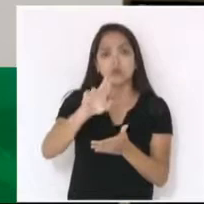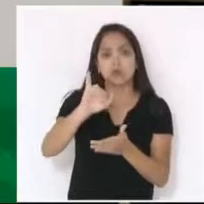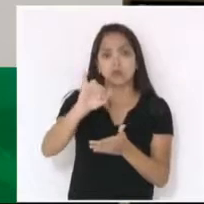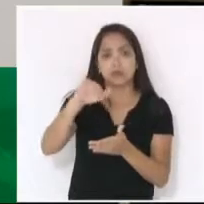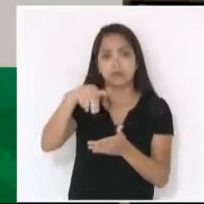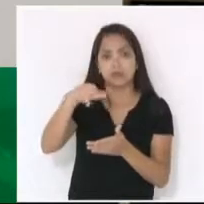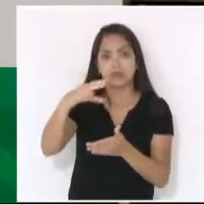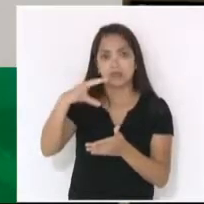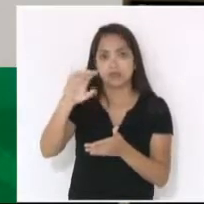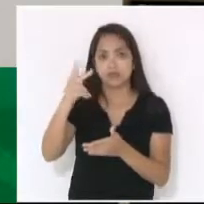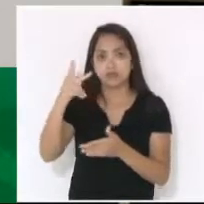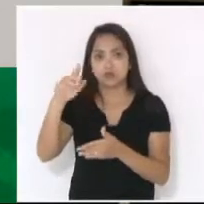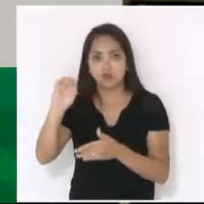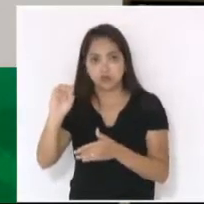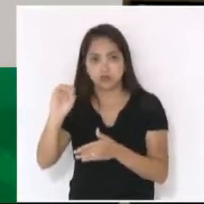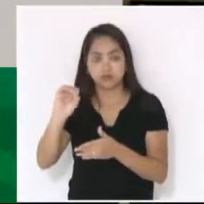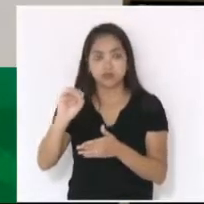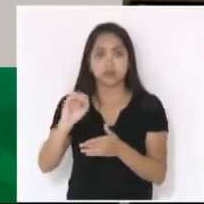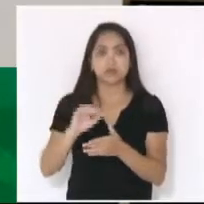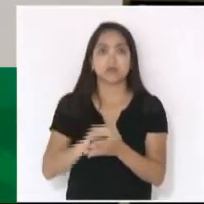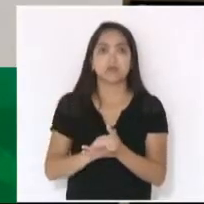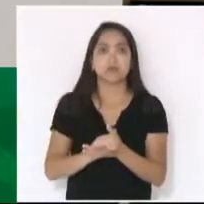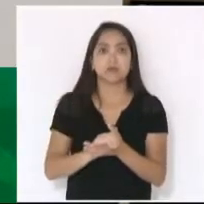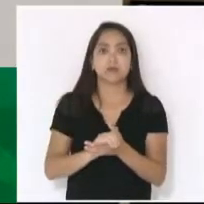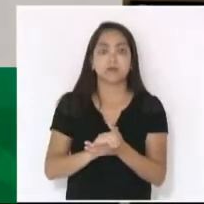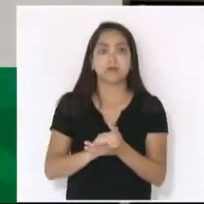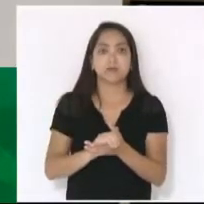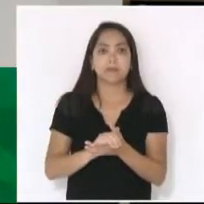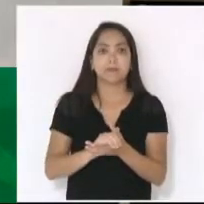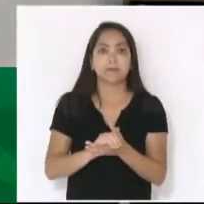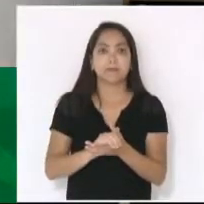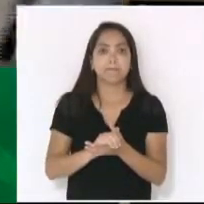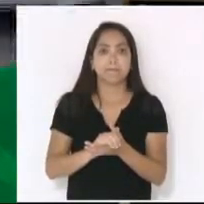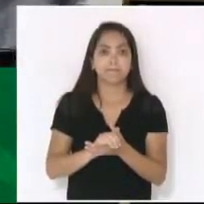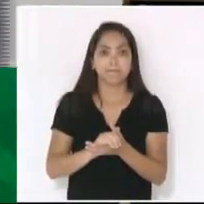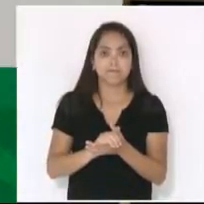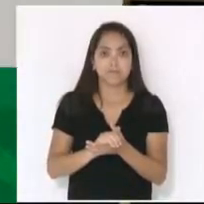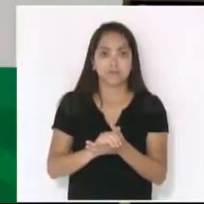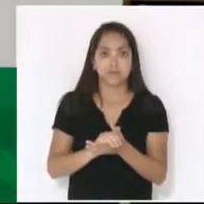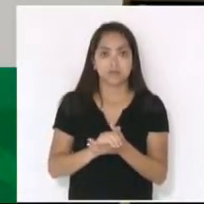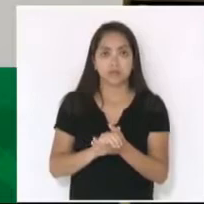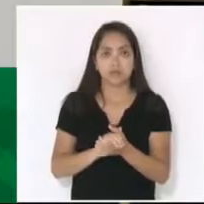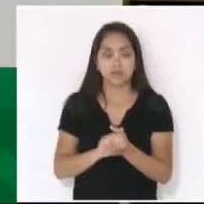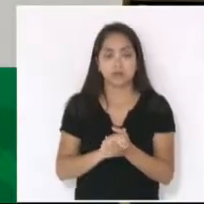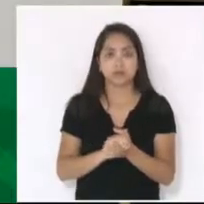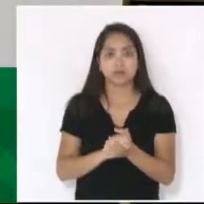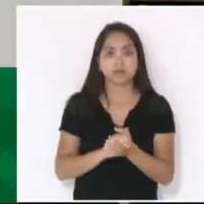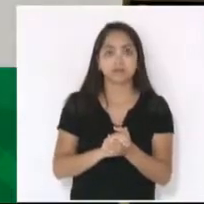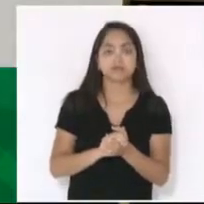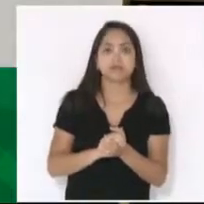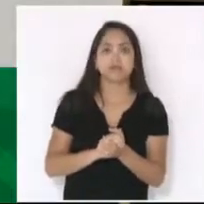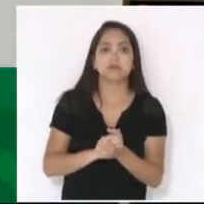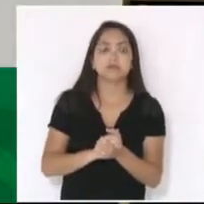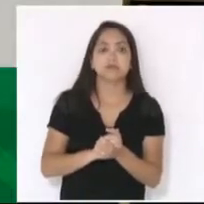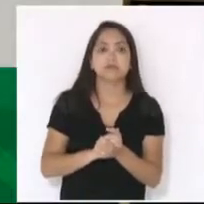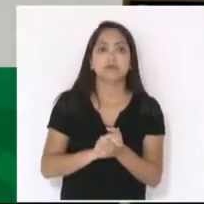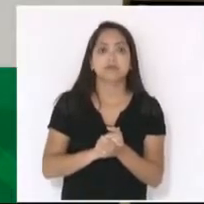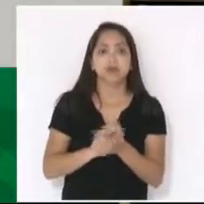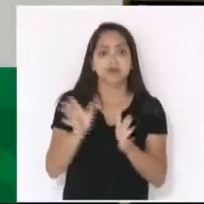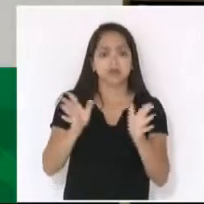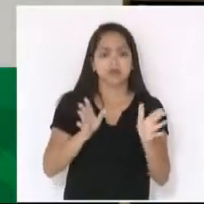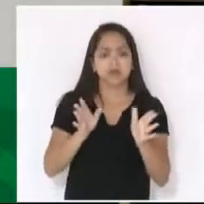E como tinha a diretoria Estadual de investigações criminais e deu um banho a pouco a coisa de um mês